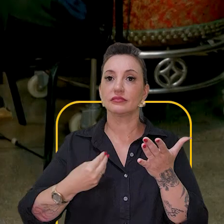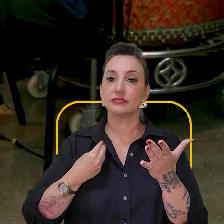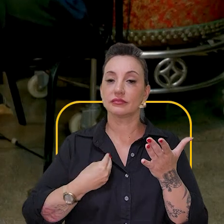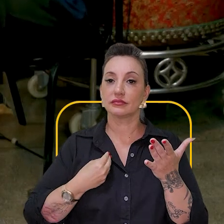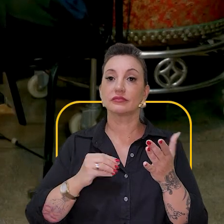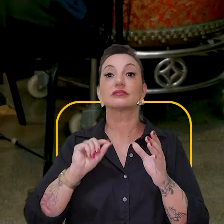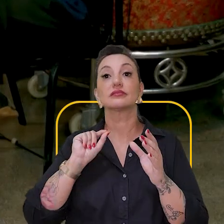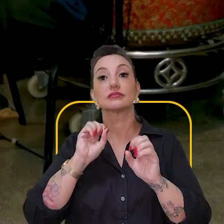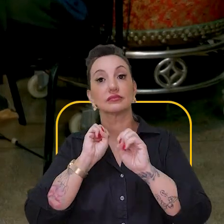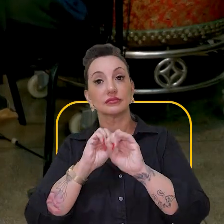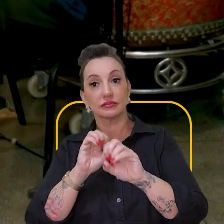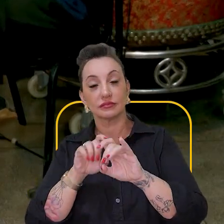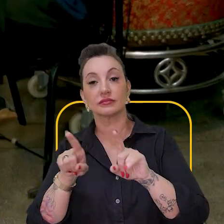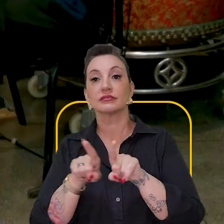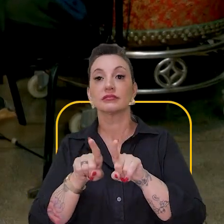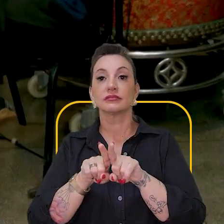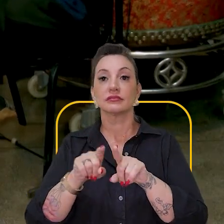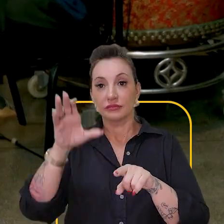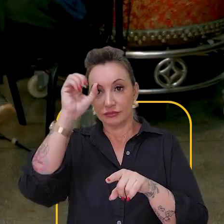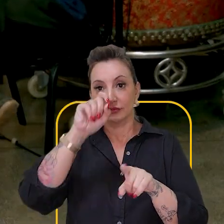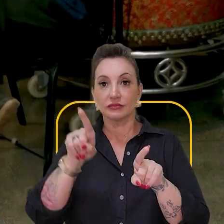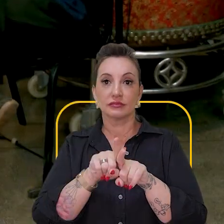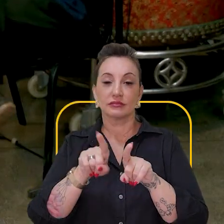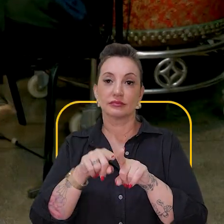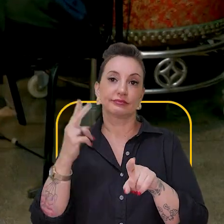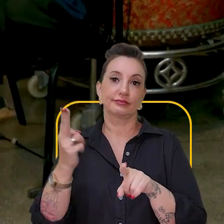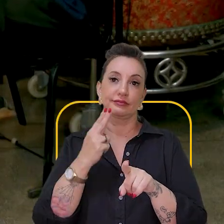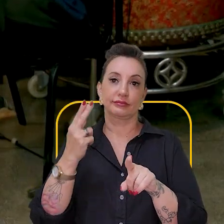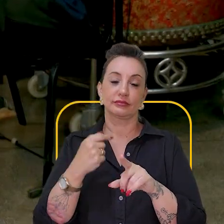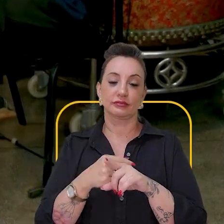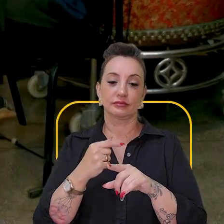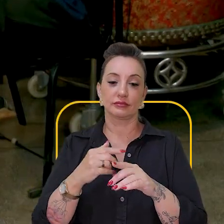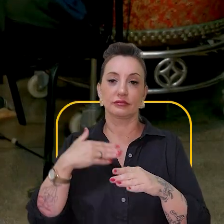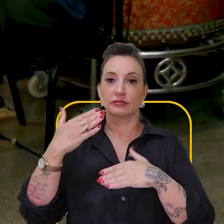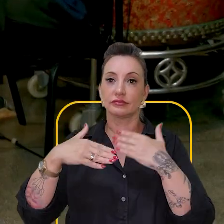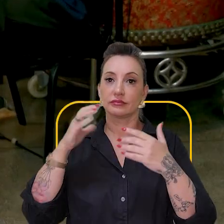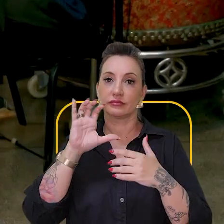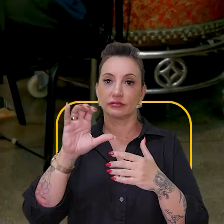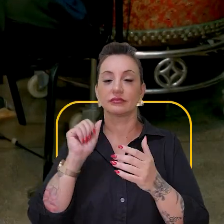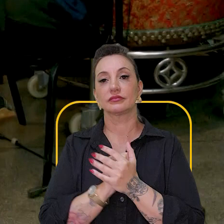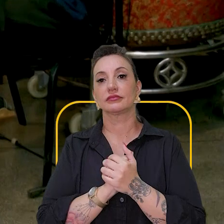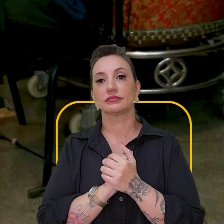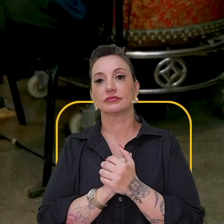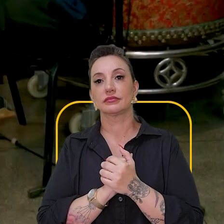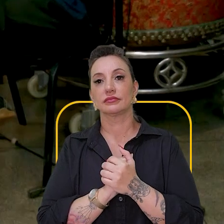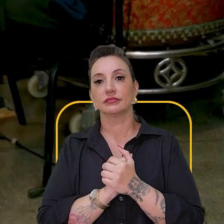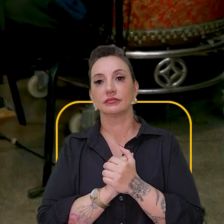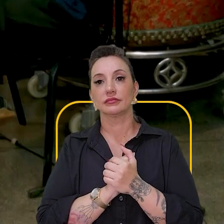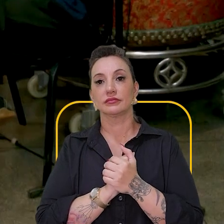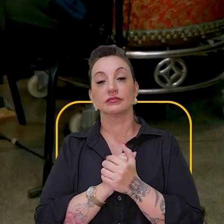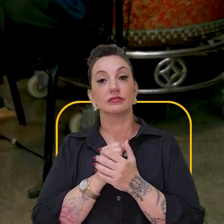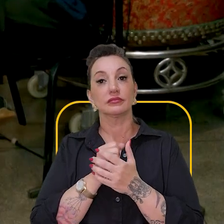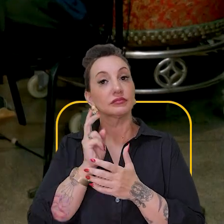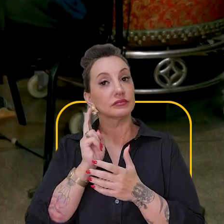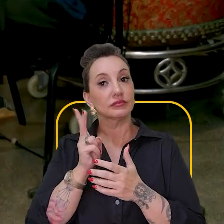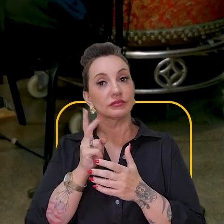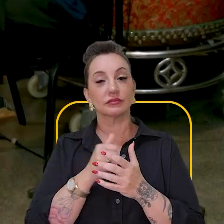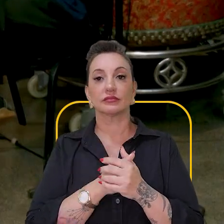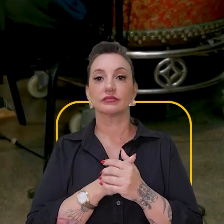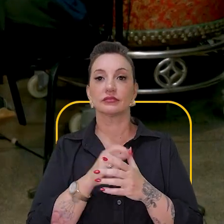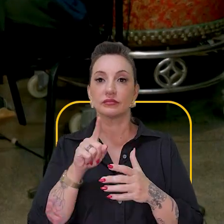vivência de quem tá ensinando e quem tá aprendendo não vai ter isso e também vai passar desse jeito então ah